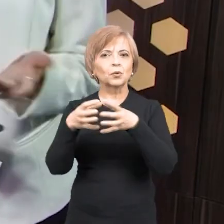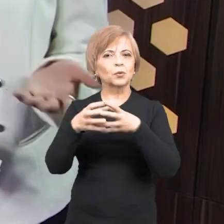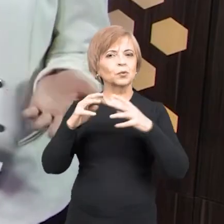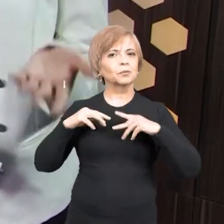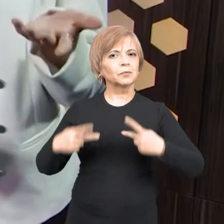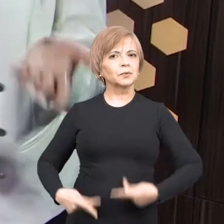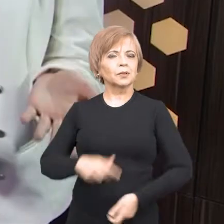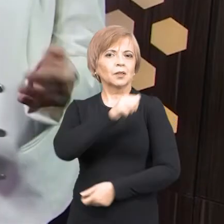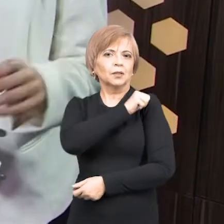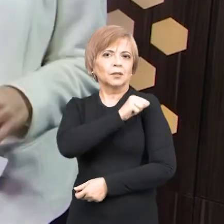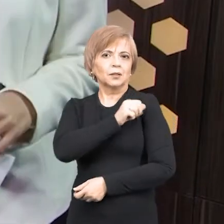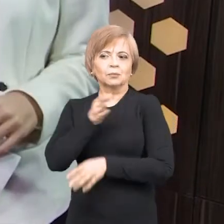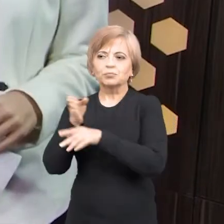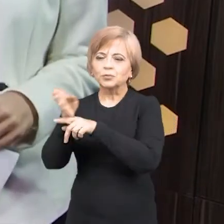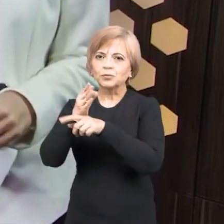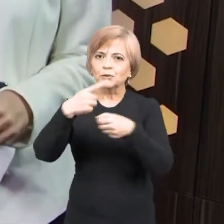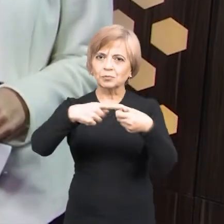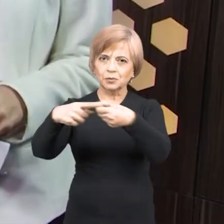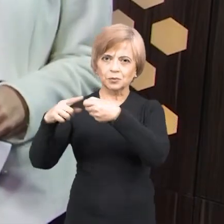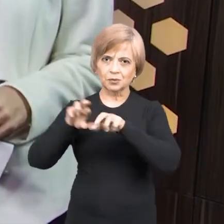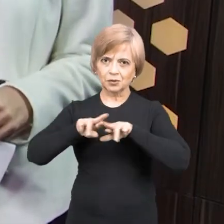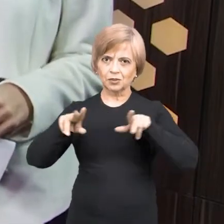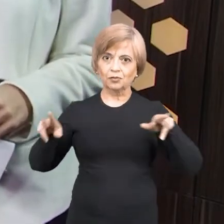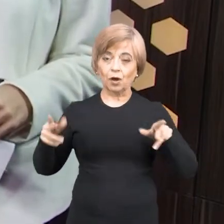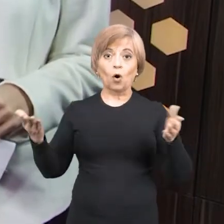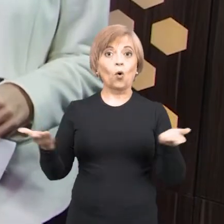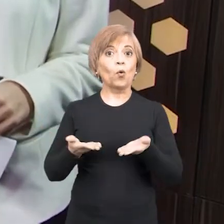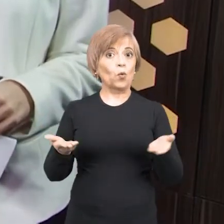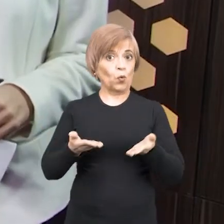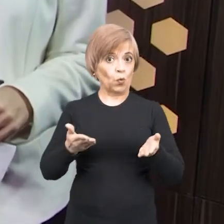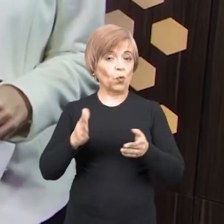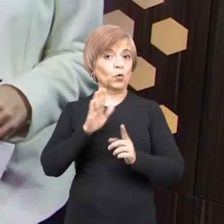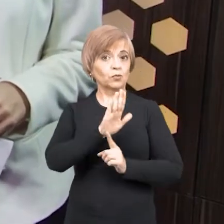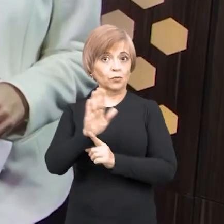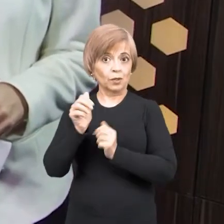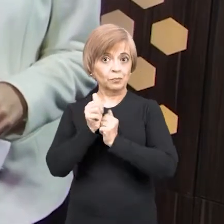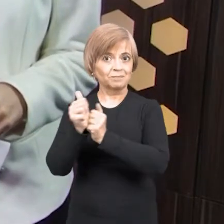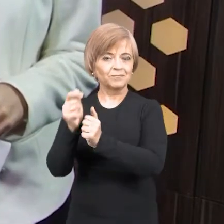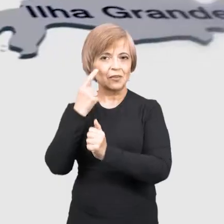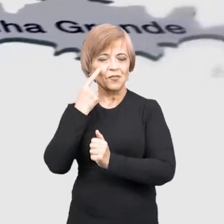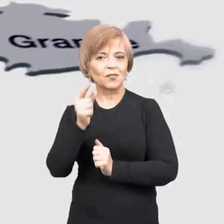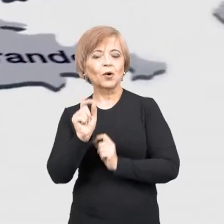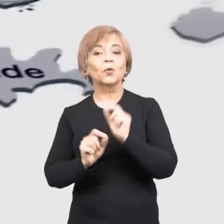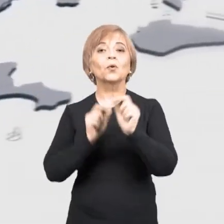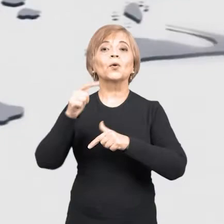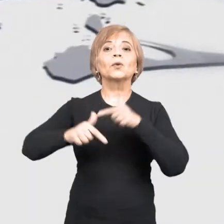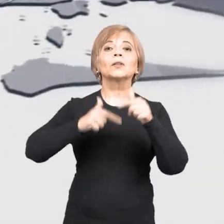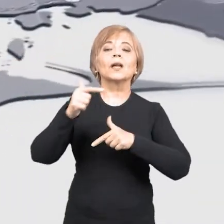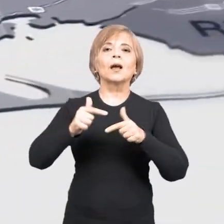fluminenses. Nesta edição, vamos acompanhar o trabalho da instituição em São Fidélis.